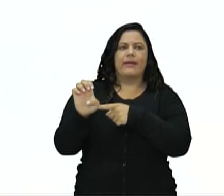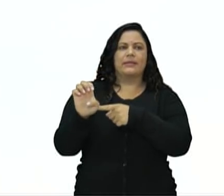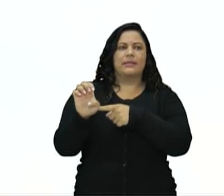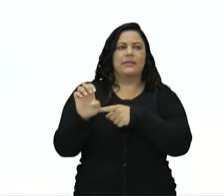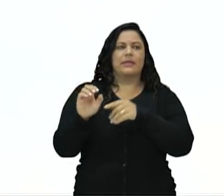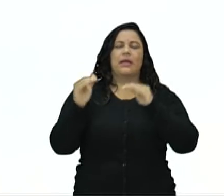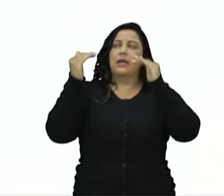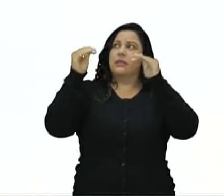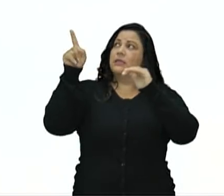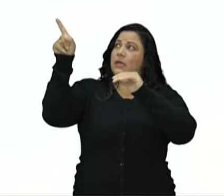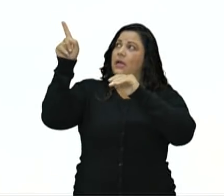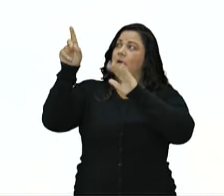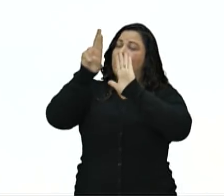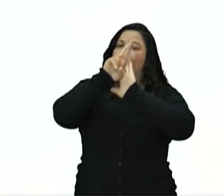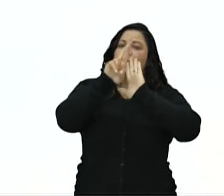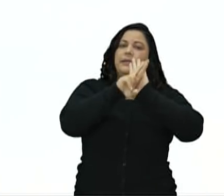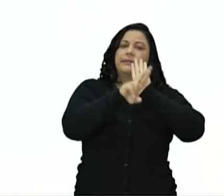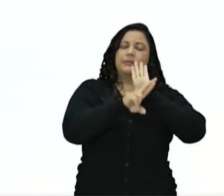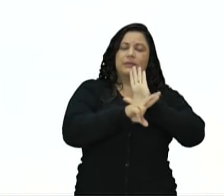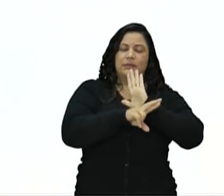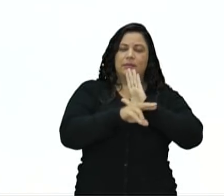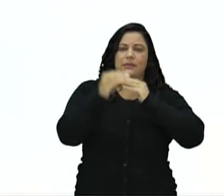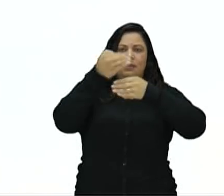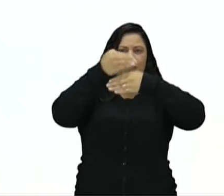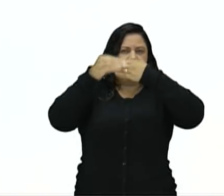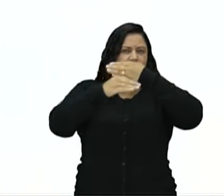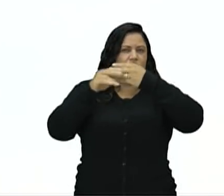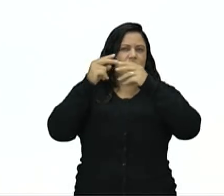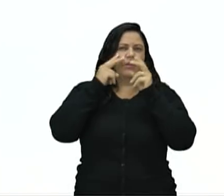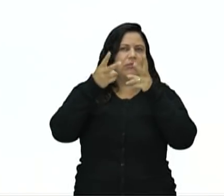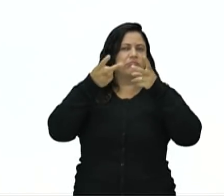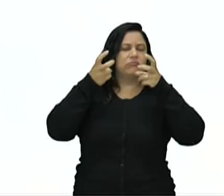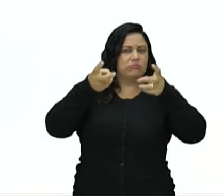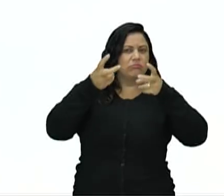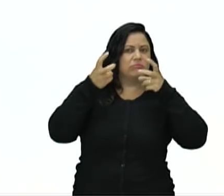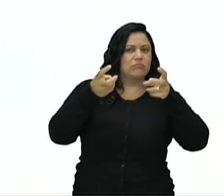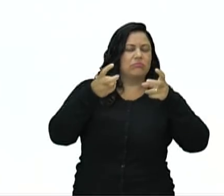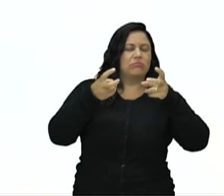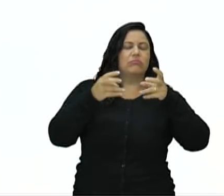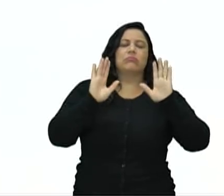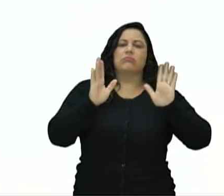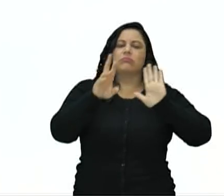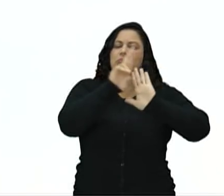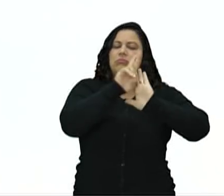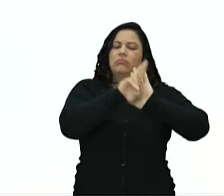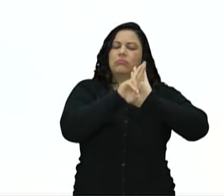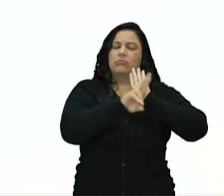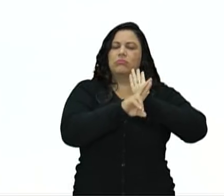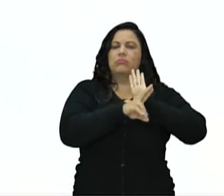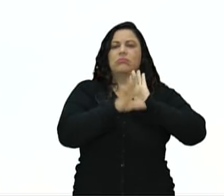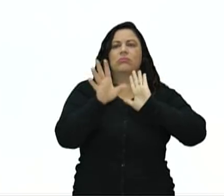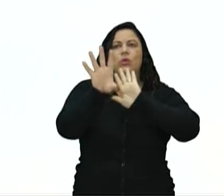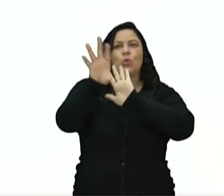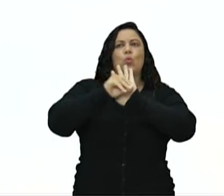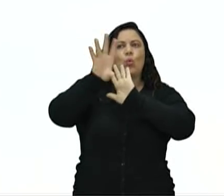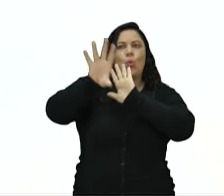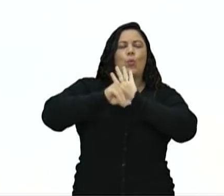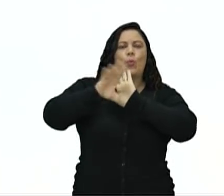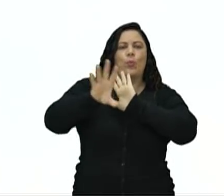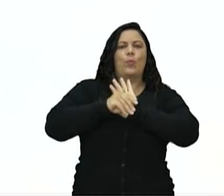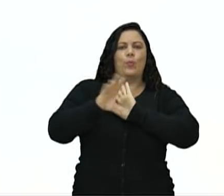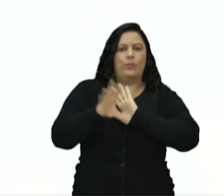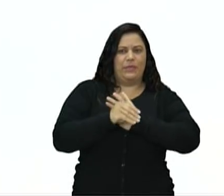seguindo aqui a regra do verbo lembrar, né, que está aqui conjugado para vocês, né, vocês vão fazer a conjugação do